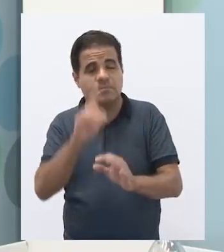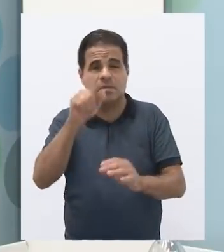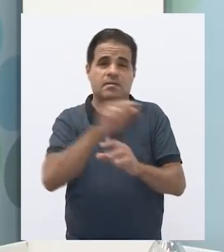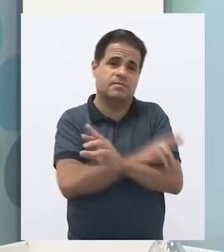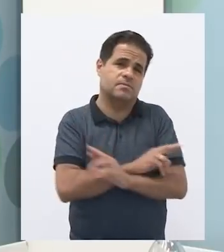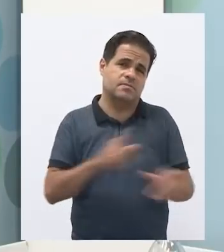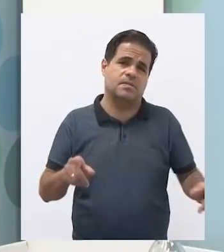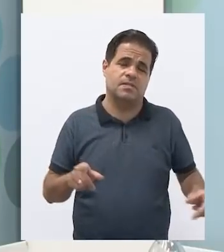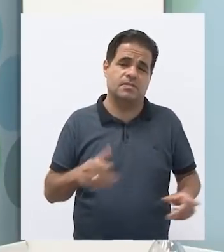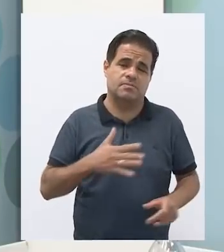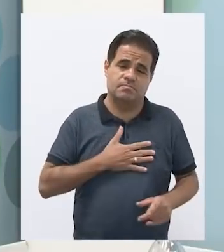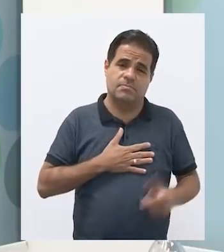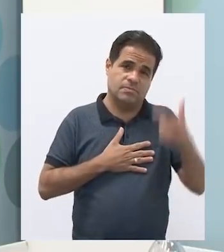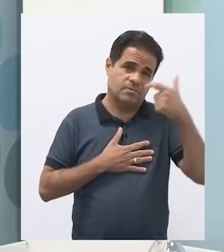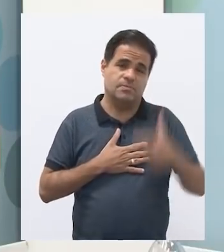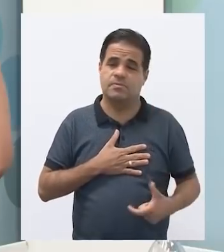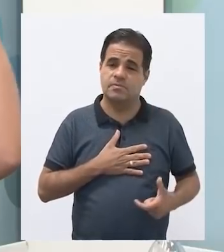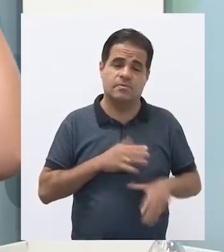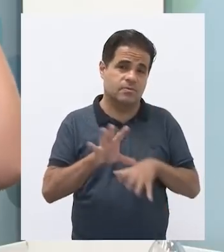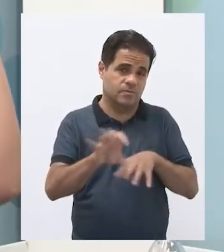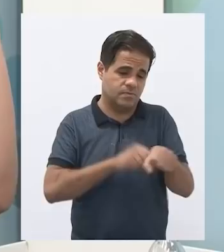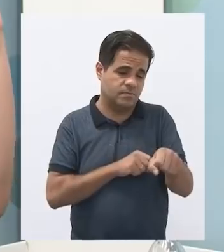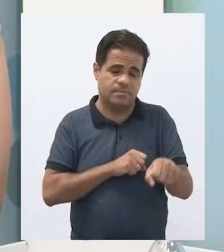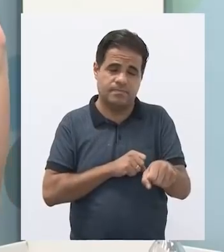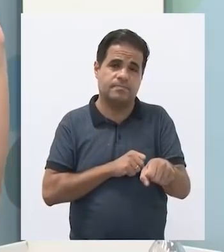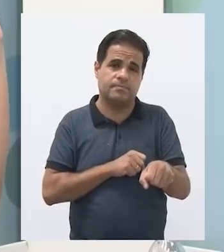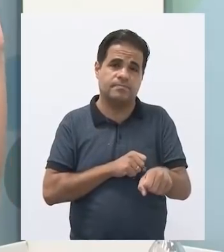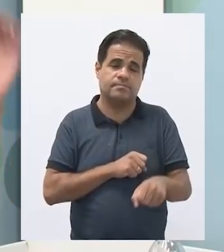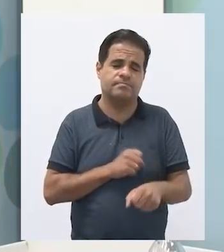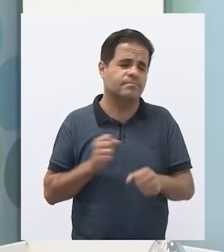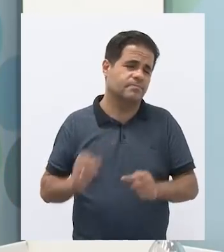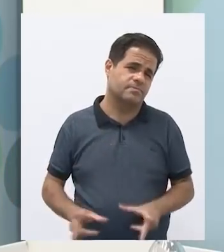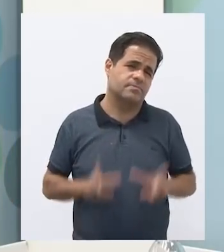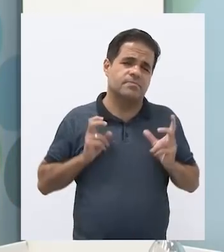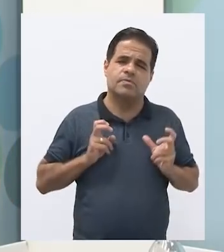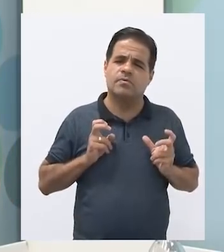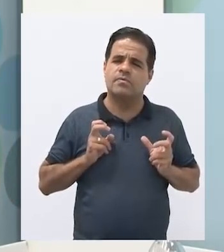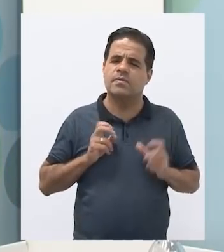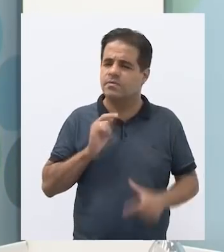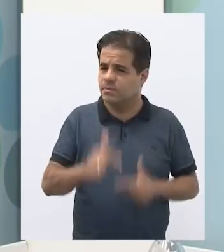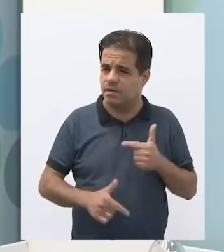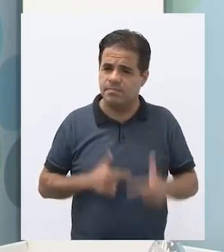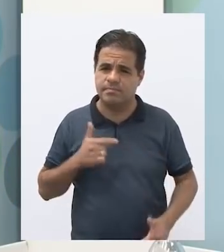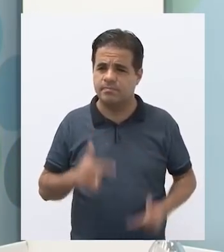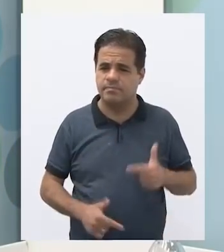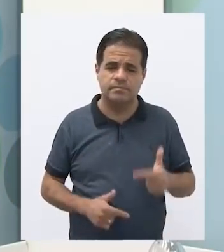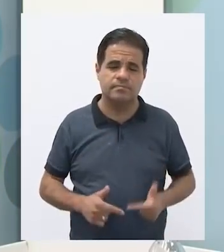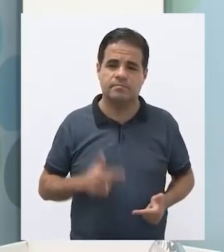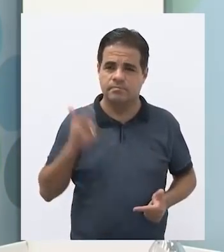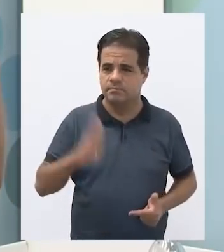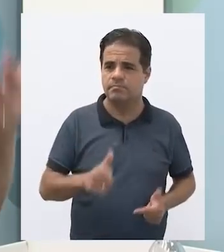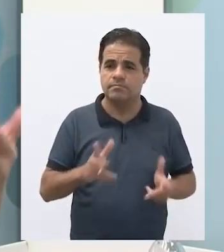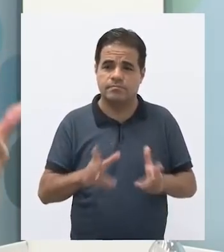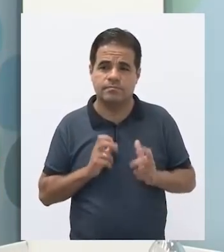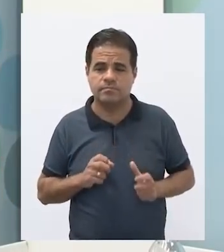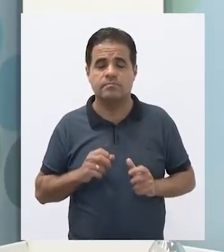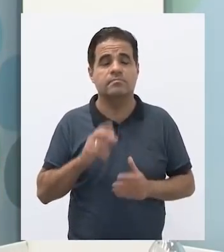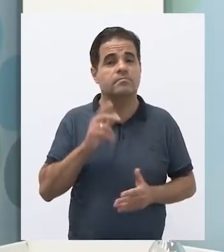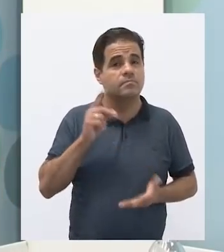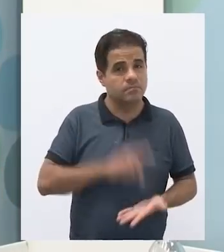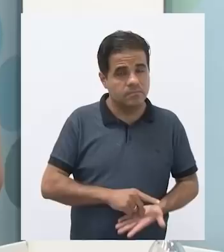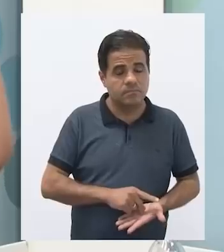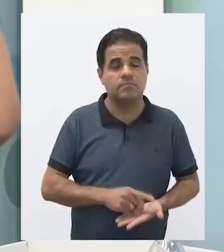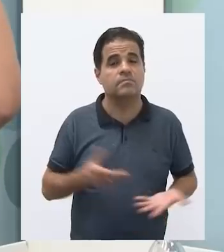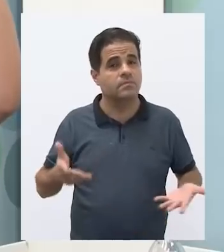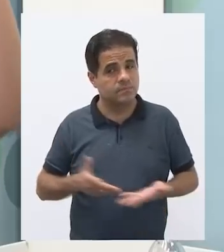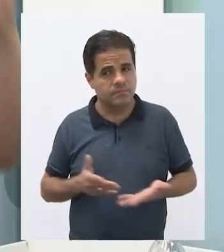diferente. Então, no meu caso, eu fui formada com uma concepção, eu trabalhei com outra concepção, outra realidade, e